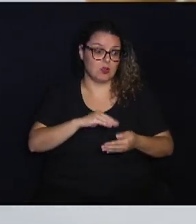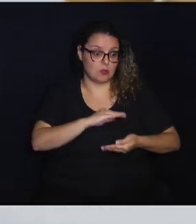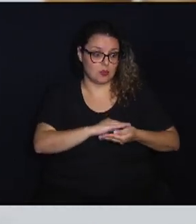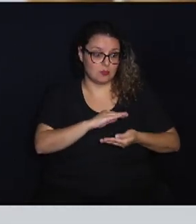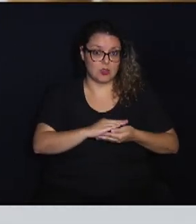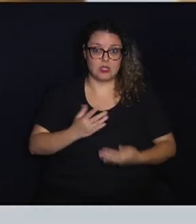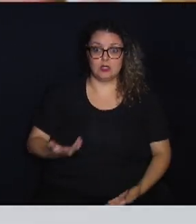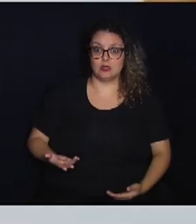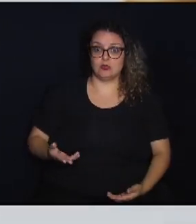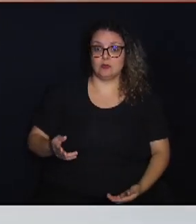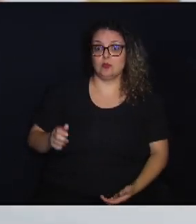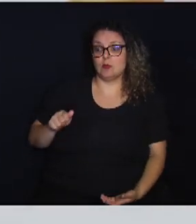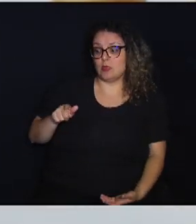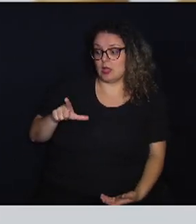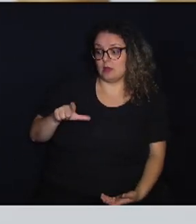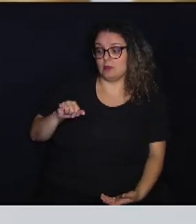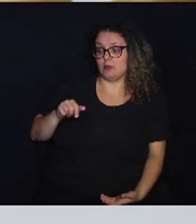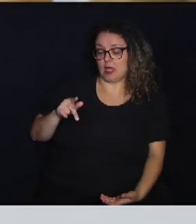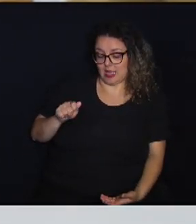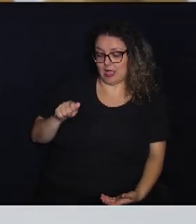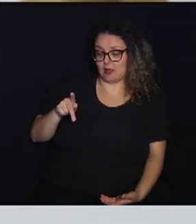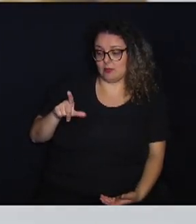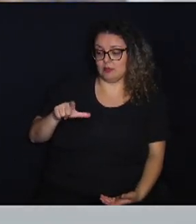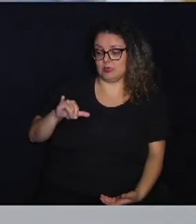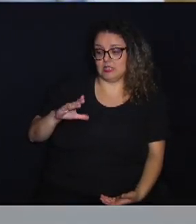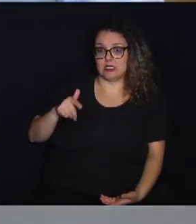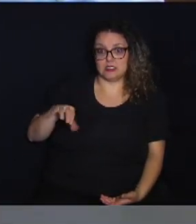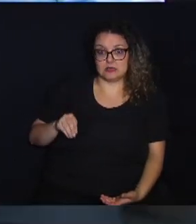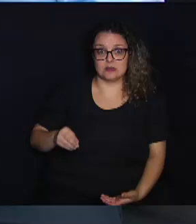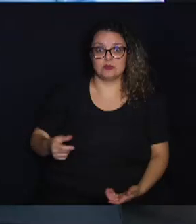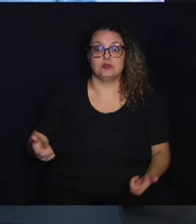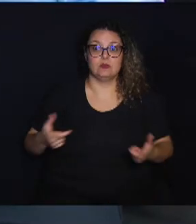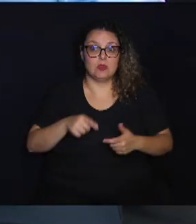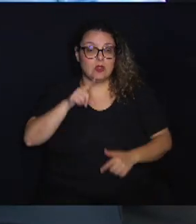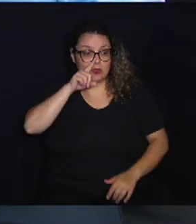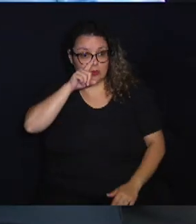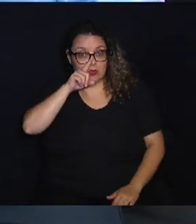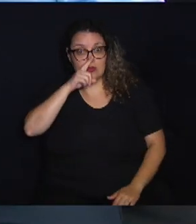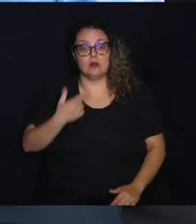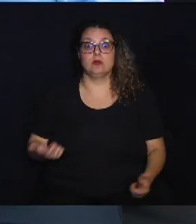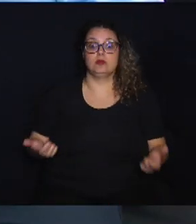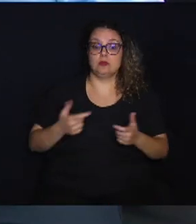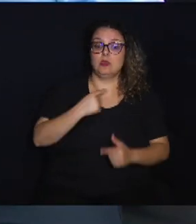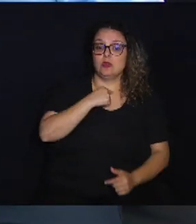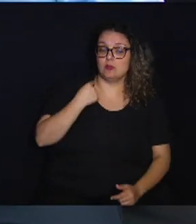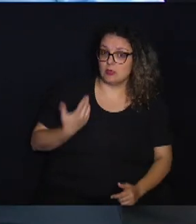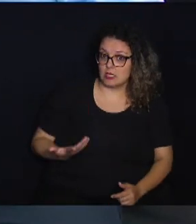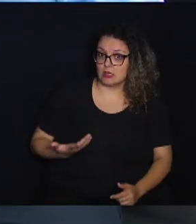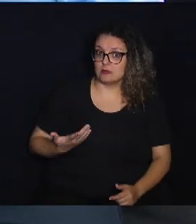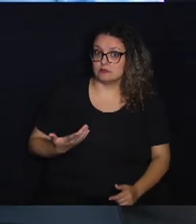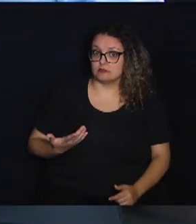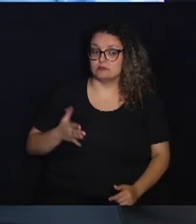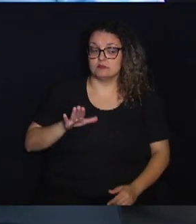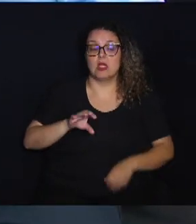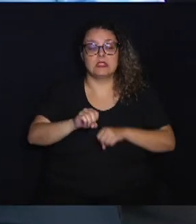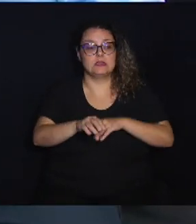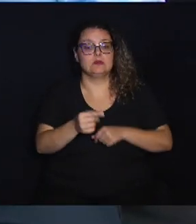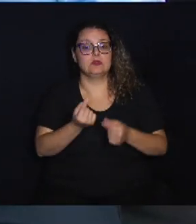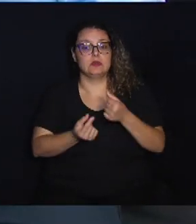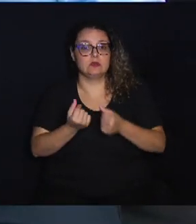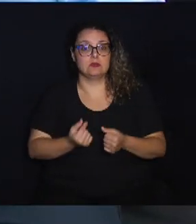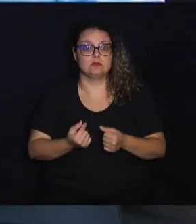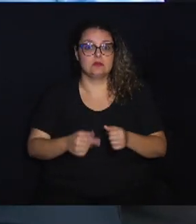uma aplicação de menor risco, que seja de menor prazo, mas a educação financeira